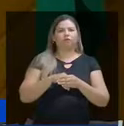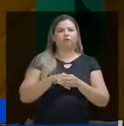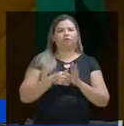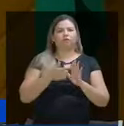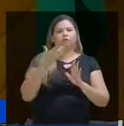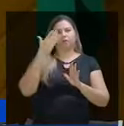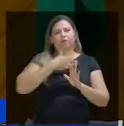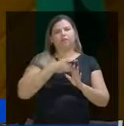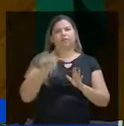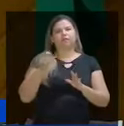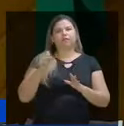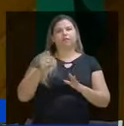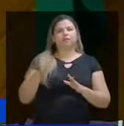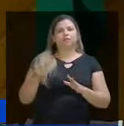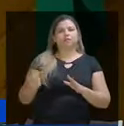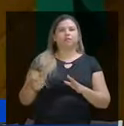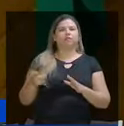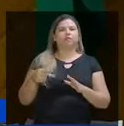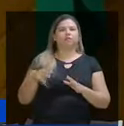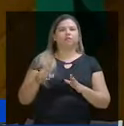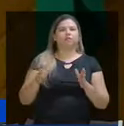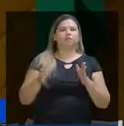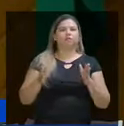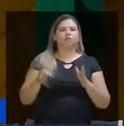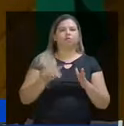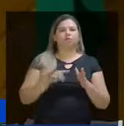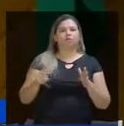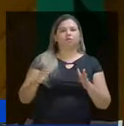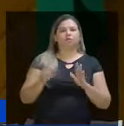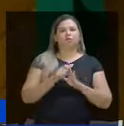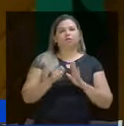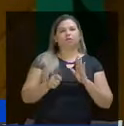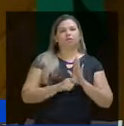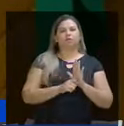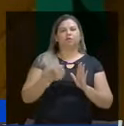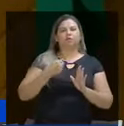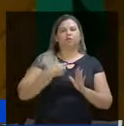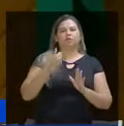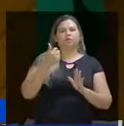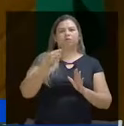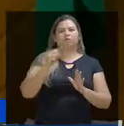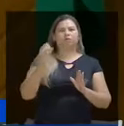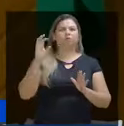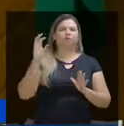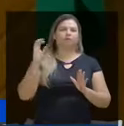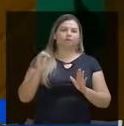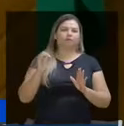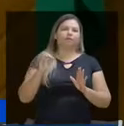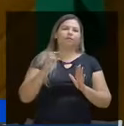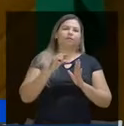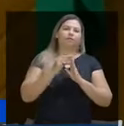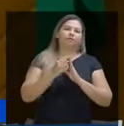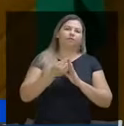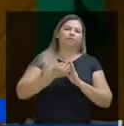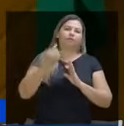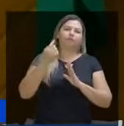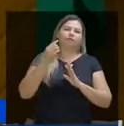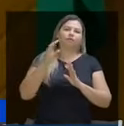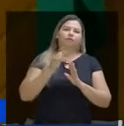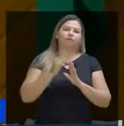para o cargo ao qual concorreu. E isso nos termos do artigo 80, inciso 1º da resolução do